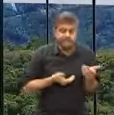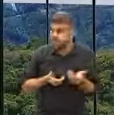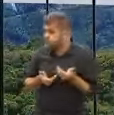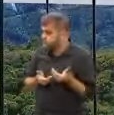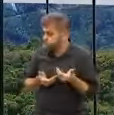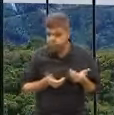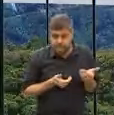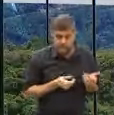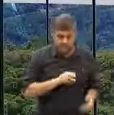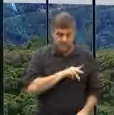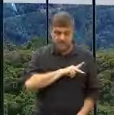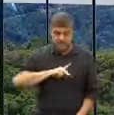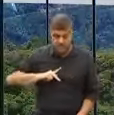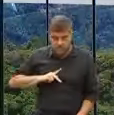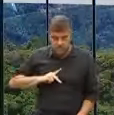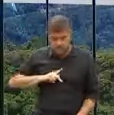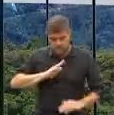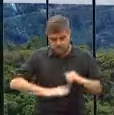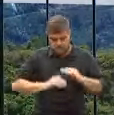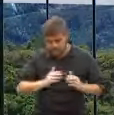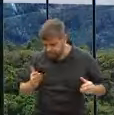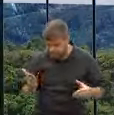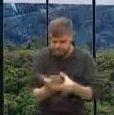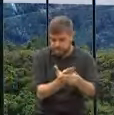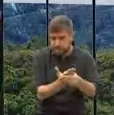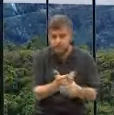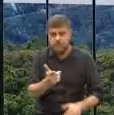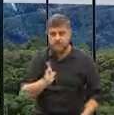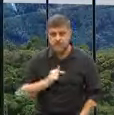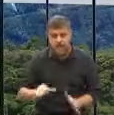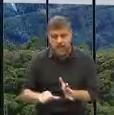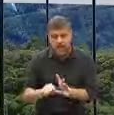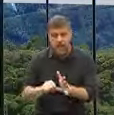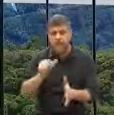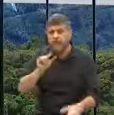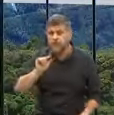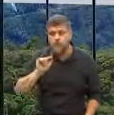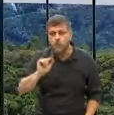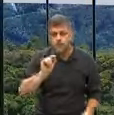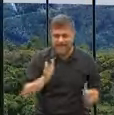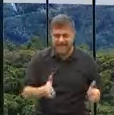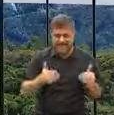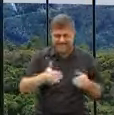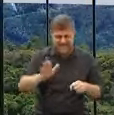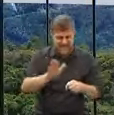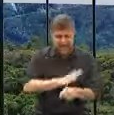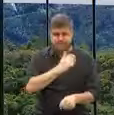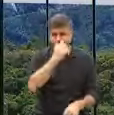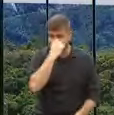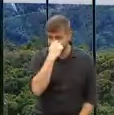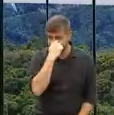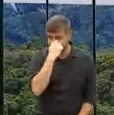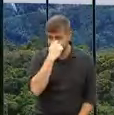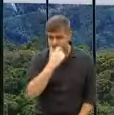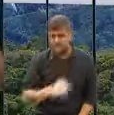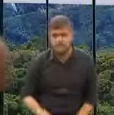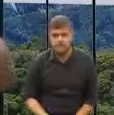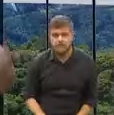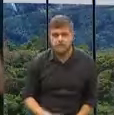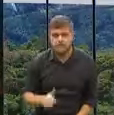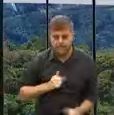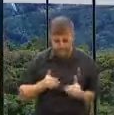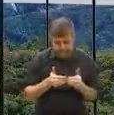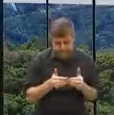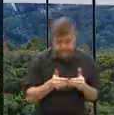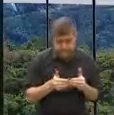uma ação do Ministério Público que, primeiro que as salas estavam superlotadas. Então,